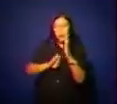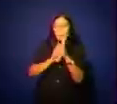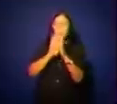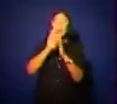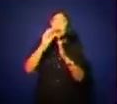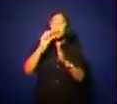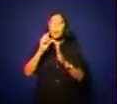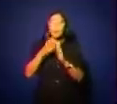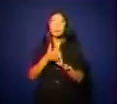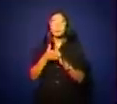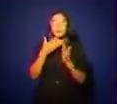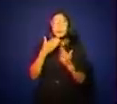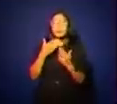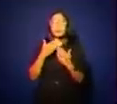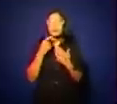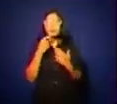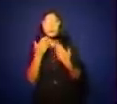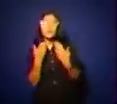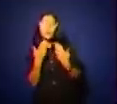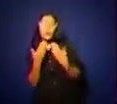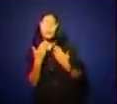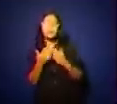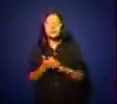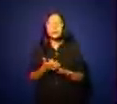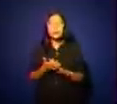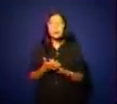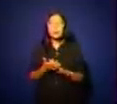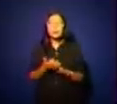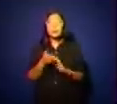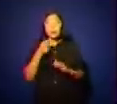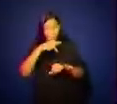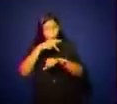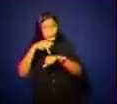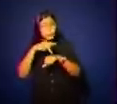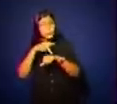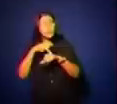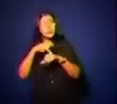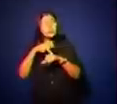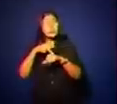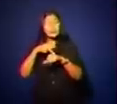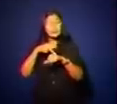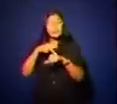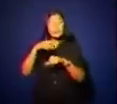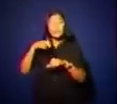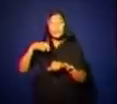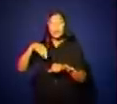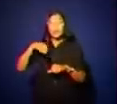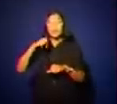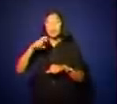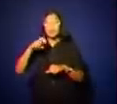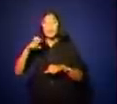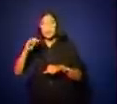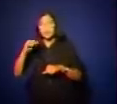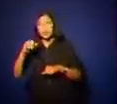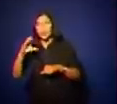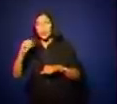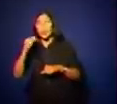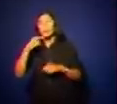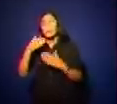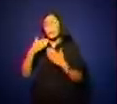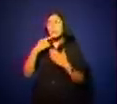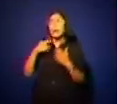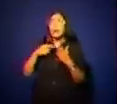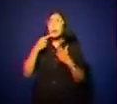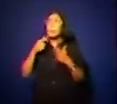eu tenho conversado com com pessoas no México e olha aqui a gente acha que de fato aqui deu uma deu uma piorada